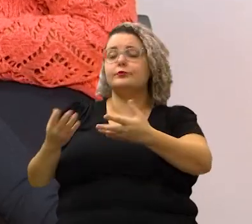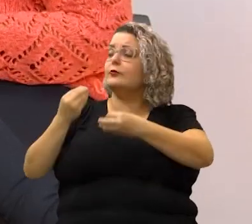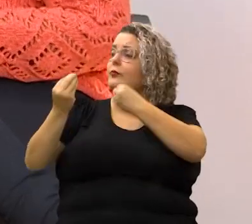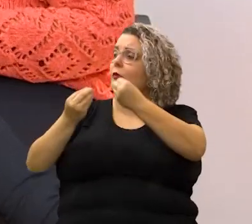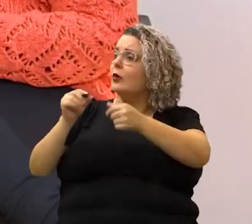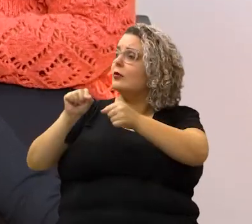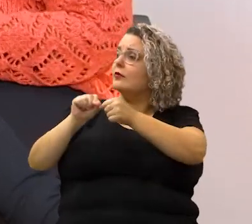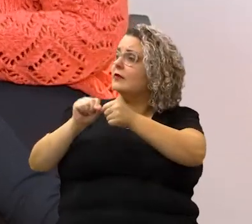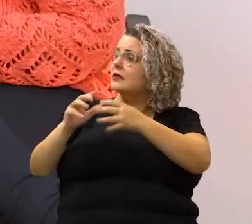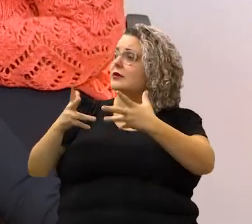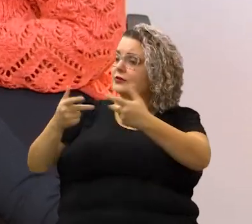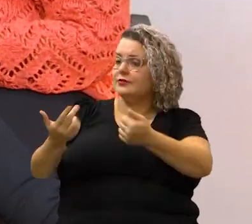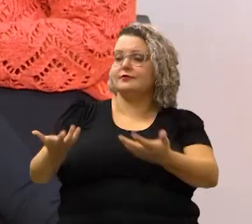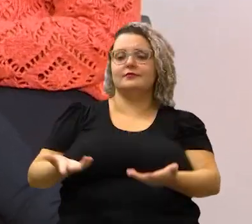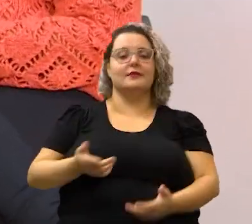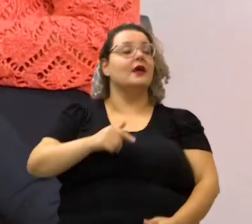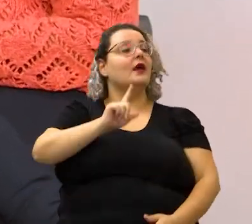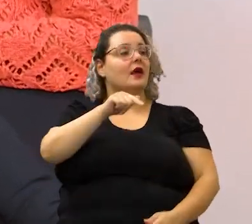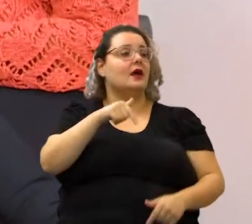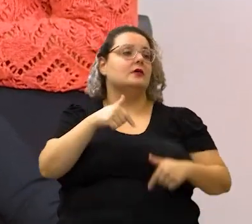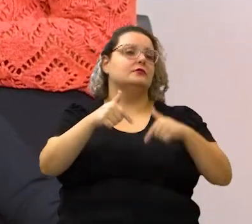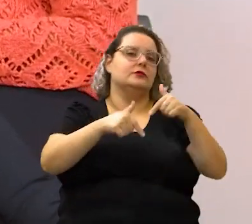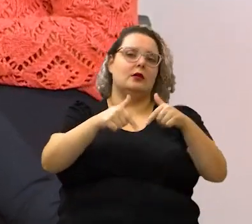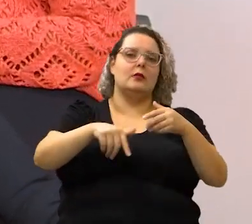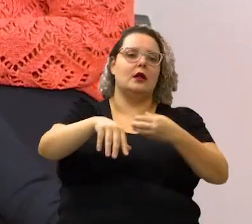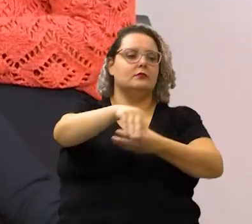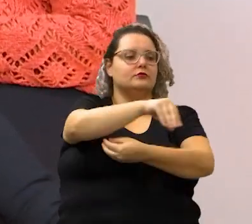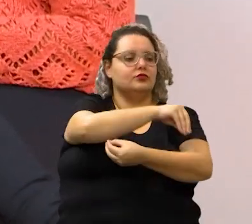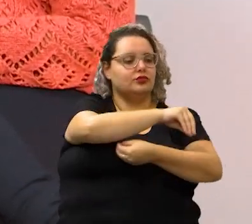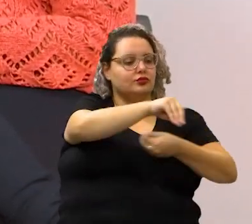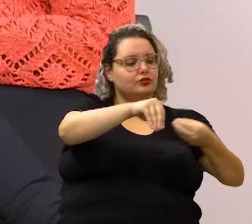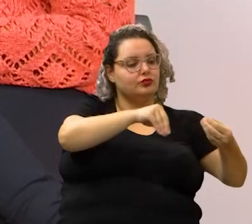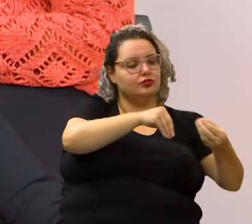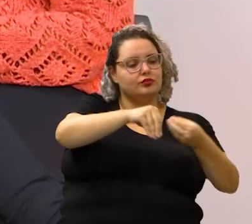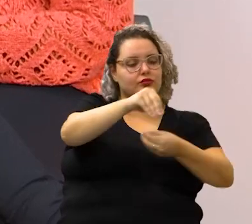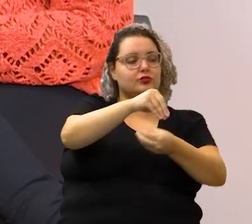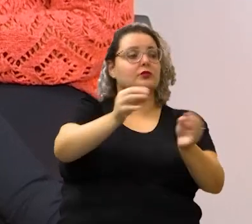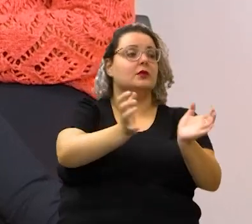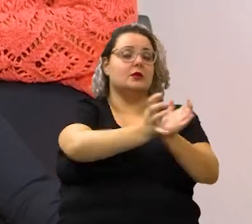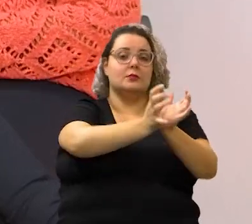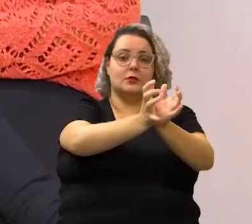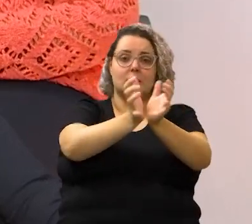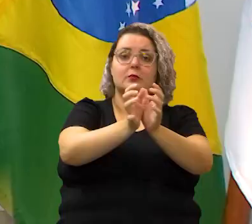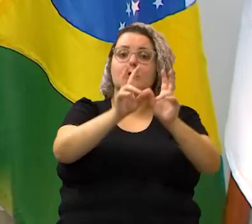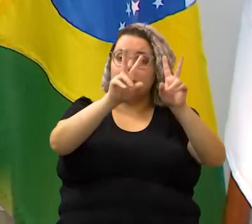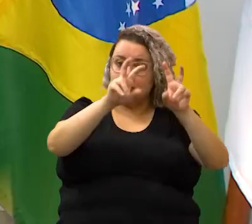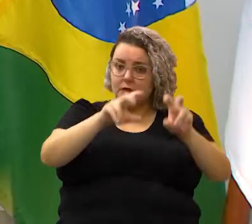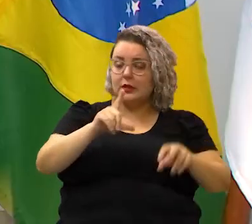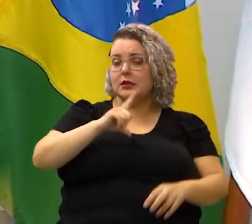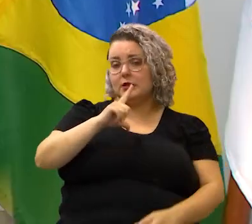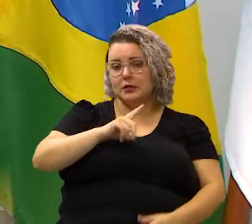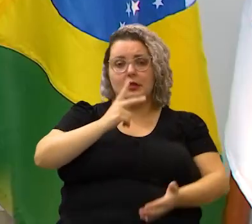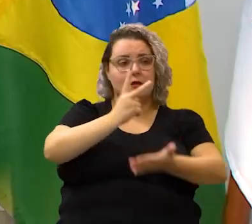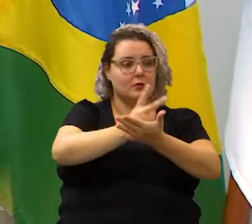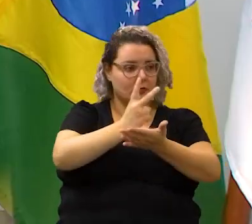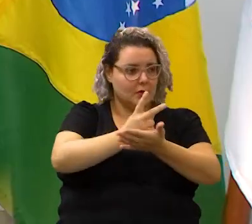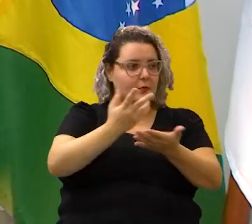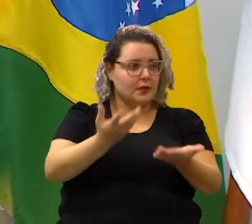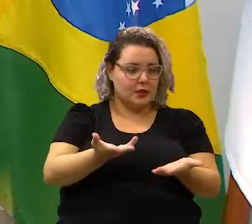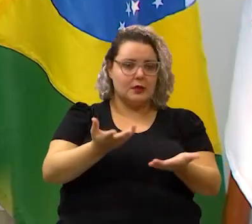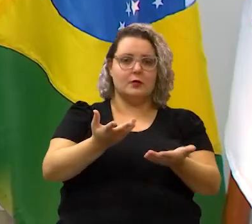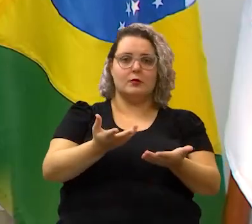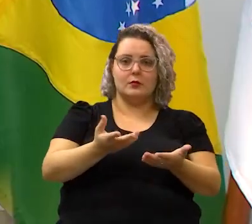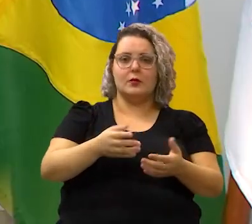como foi fazer tudo isso Presidente é um trabalho de articulação nós temos já na Câmara as comissões temáticas né as comissões